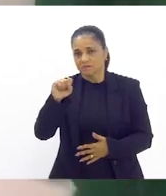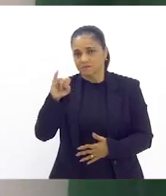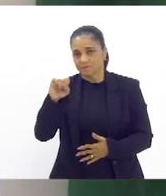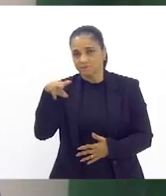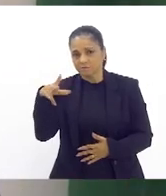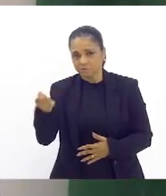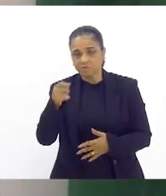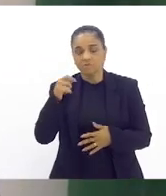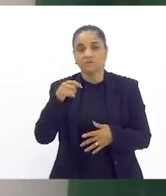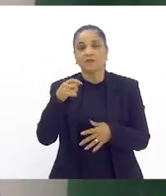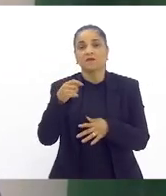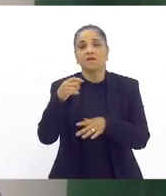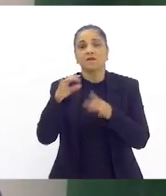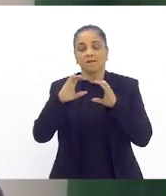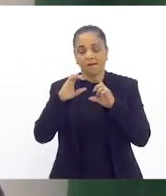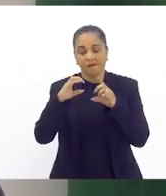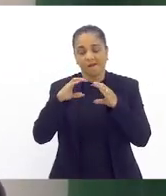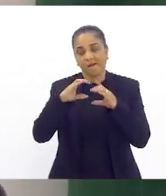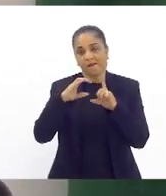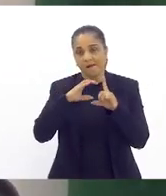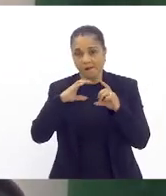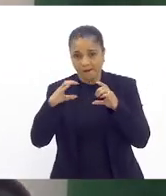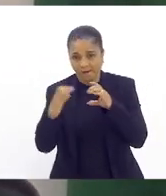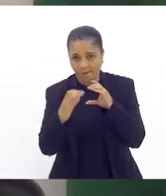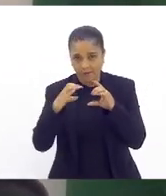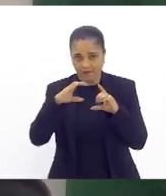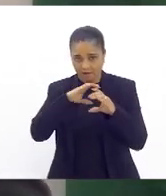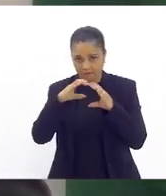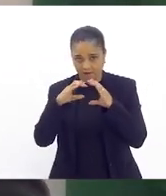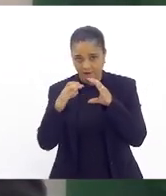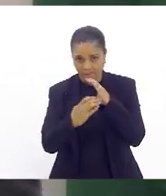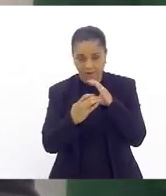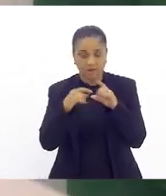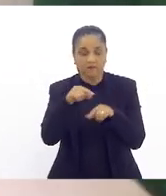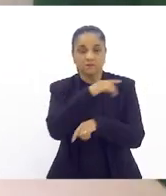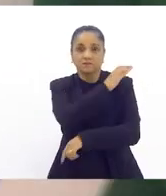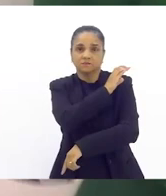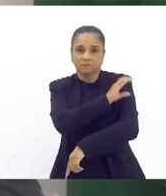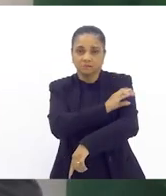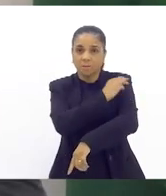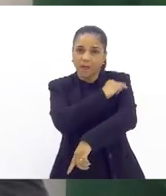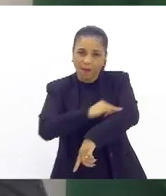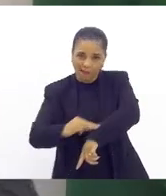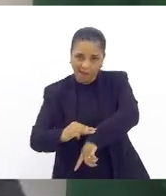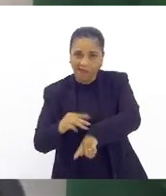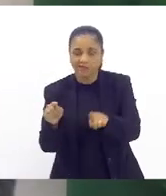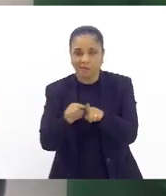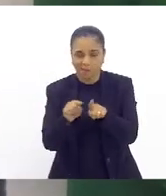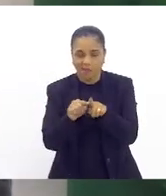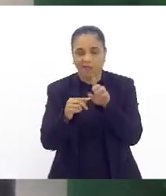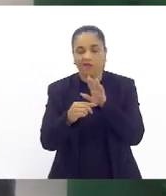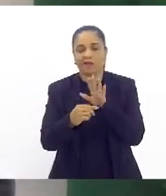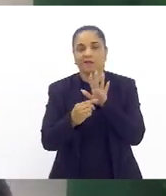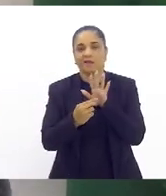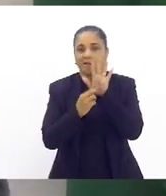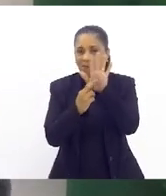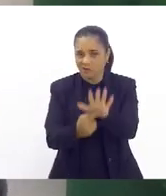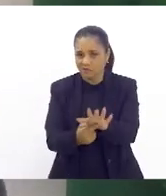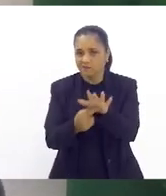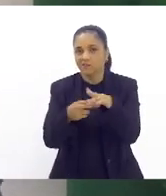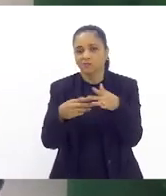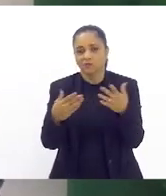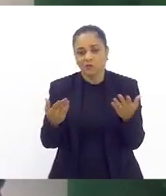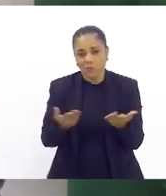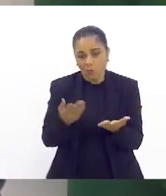representando legislativo de Macaé o que não pode acontecer em pleno